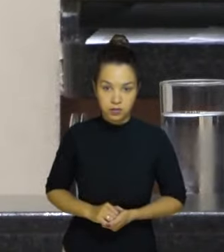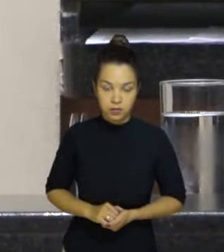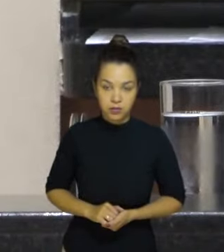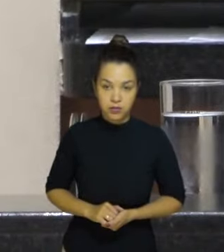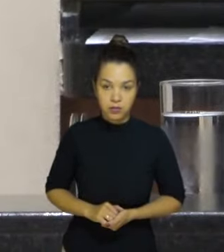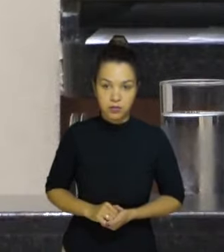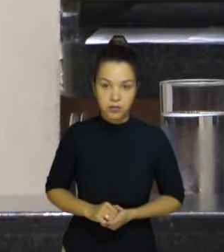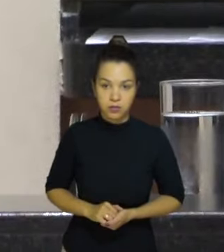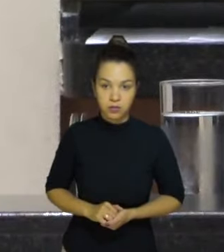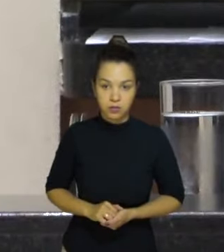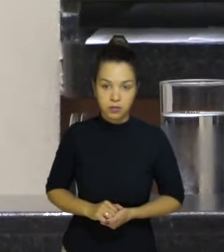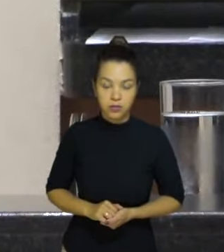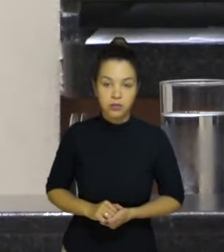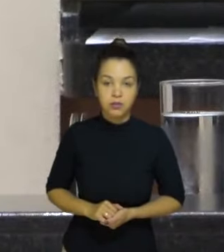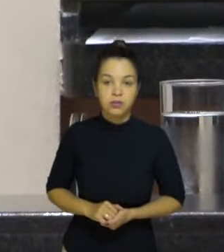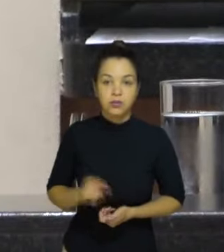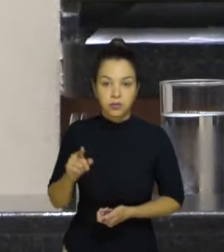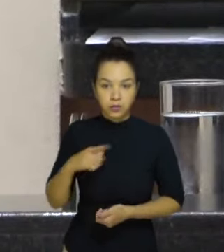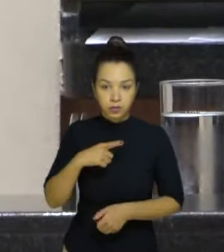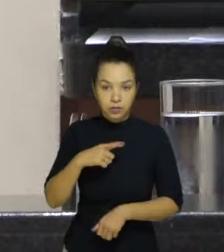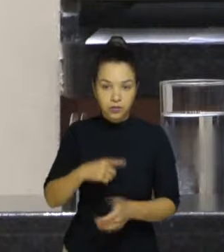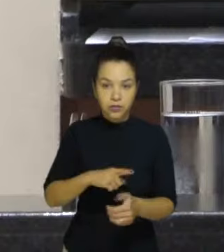e lhe concedo tempo de até